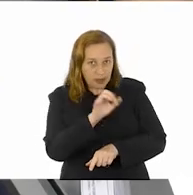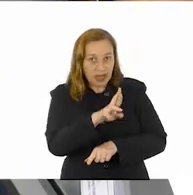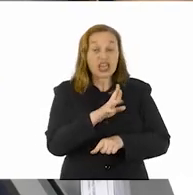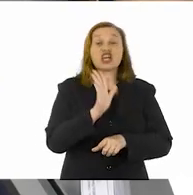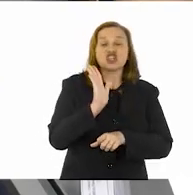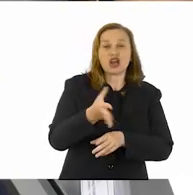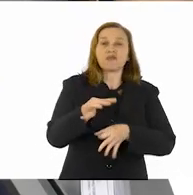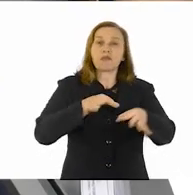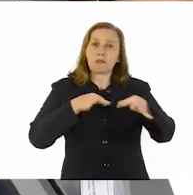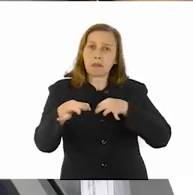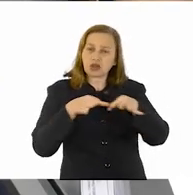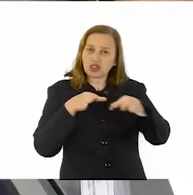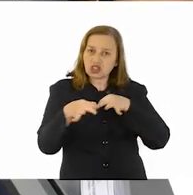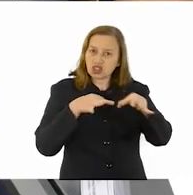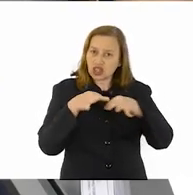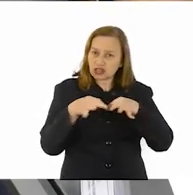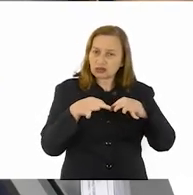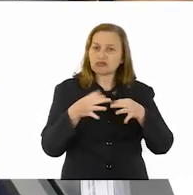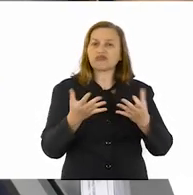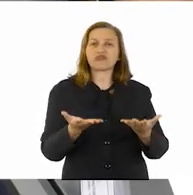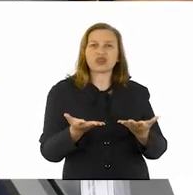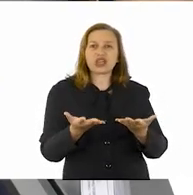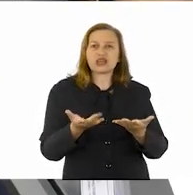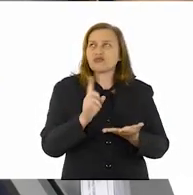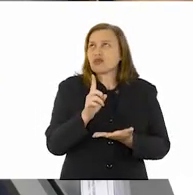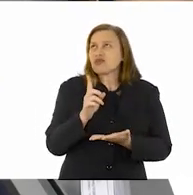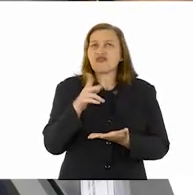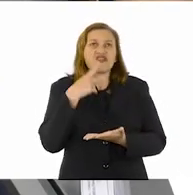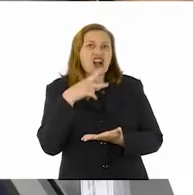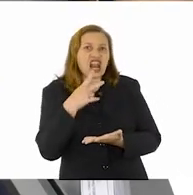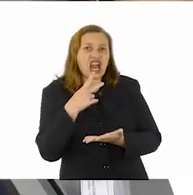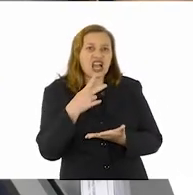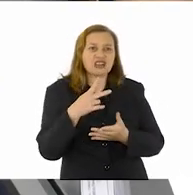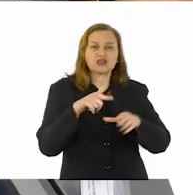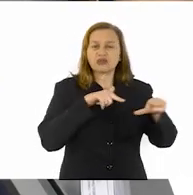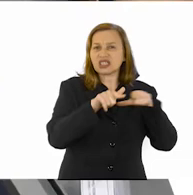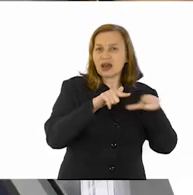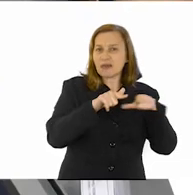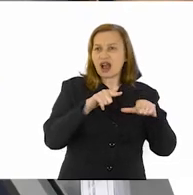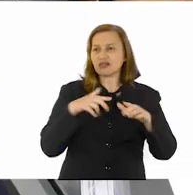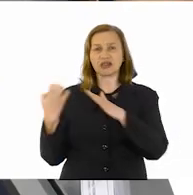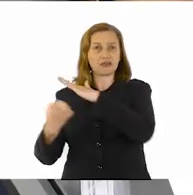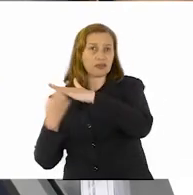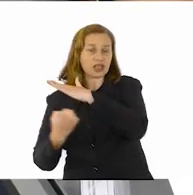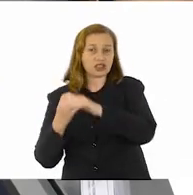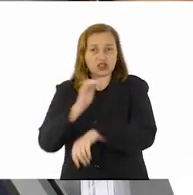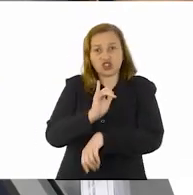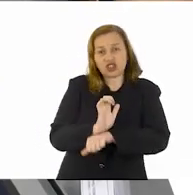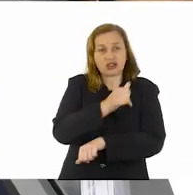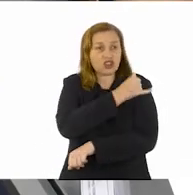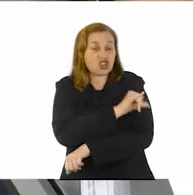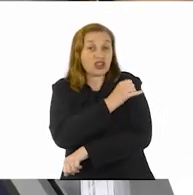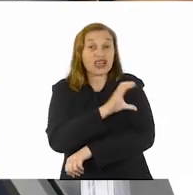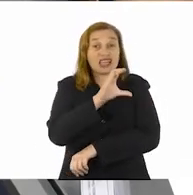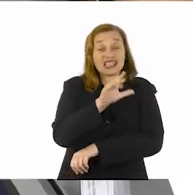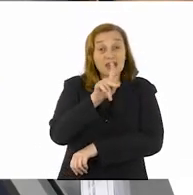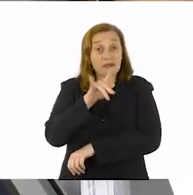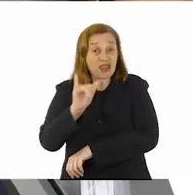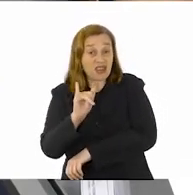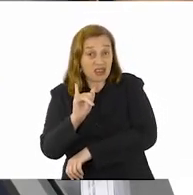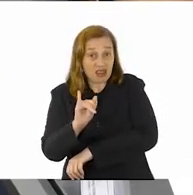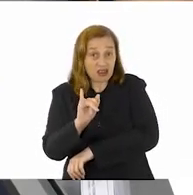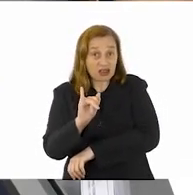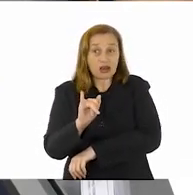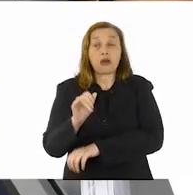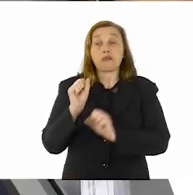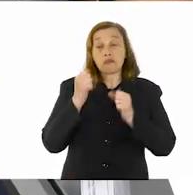agetransp nesse sentido como já era planejado se falar sobre serviço concessionário do Estado do Rio de Janeiro